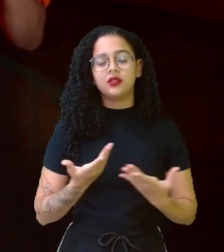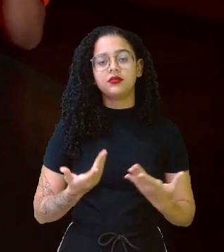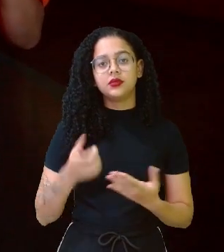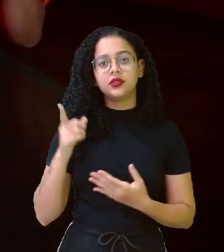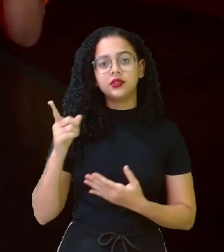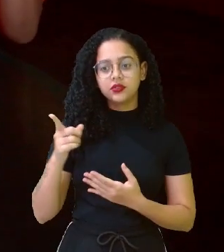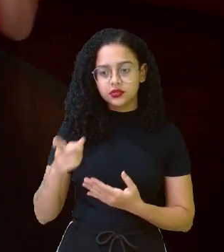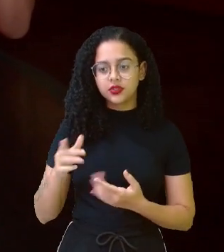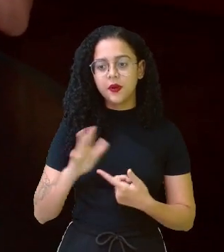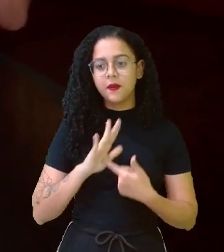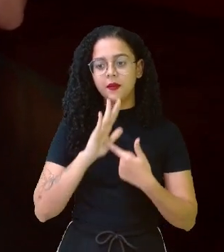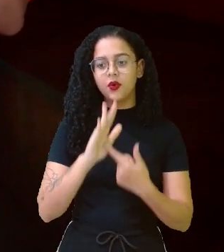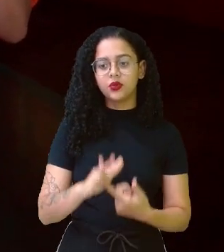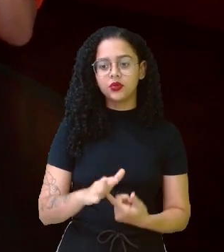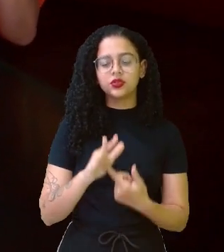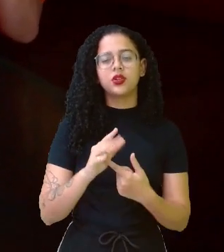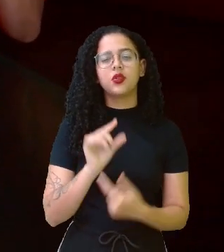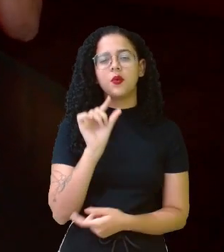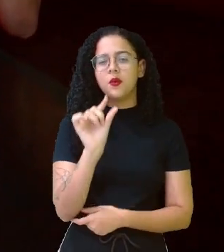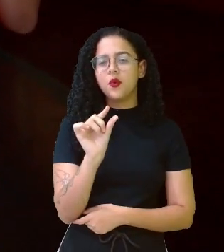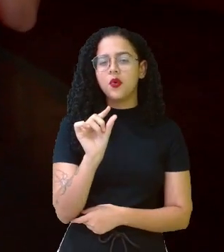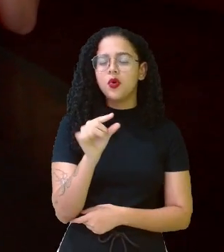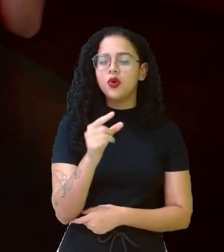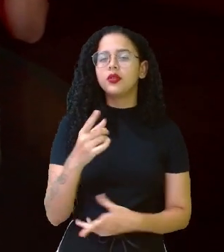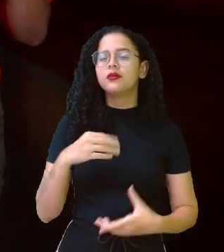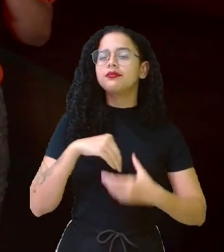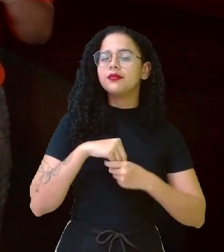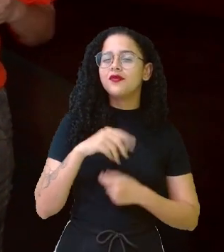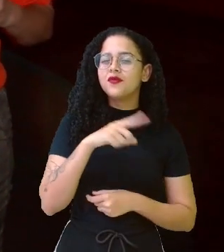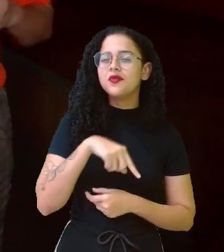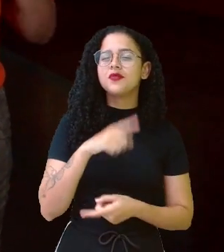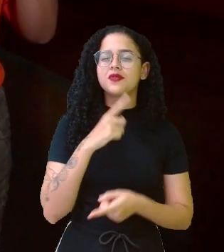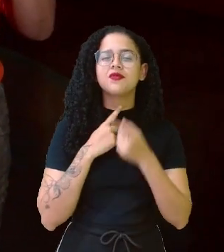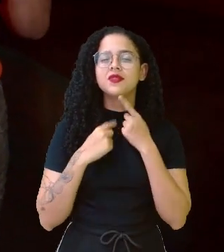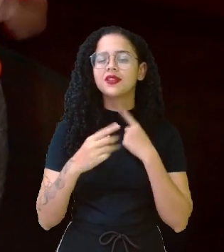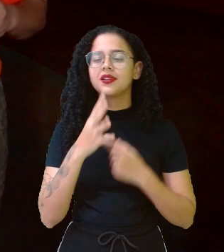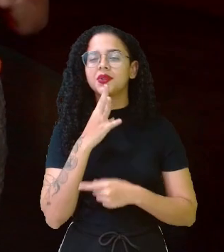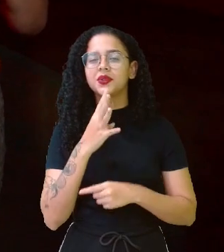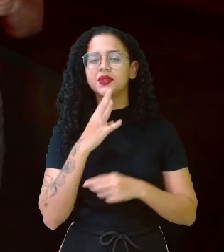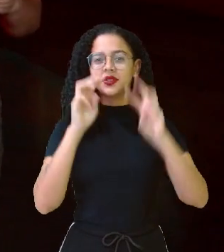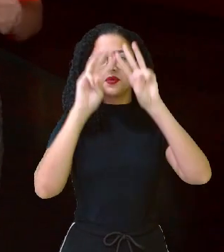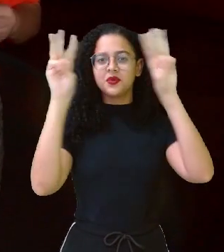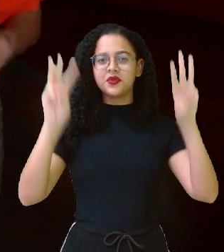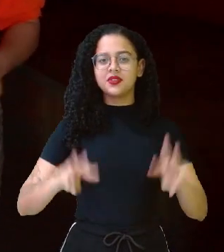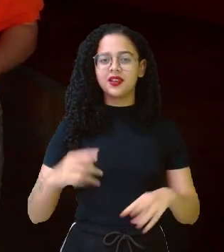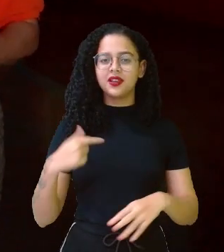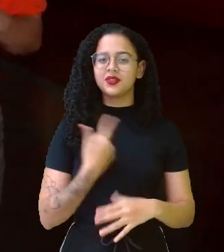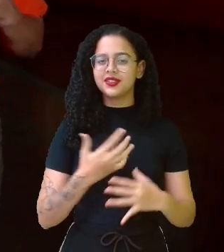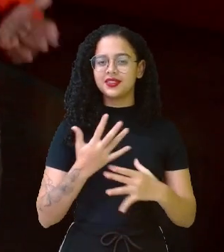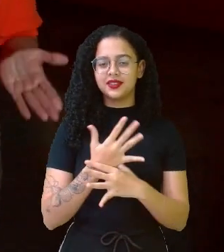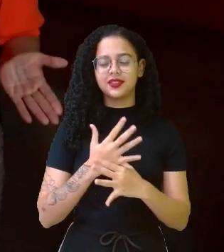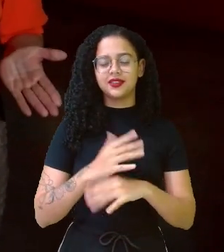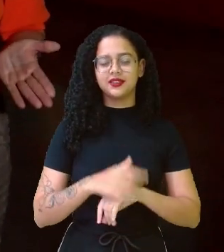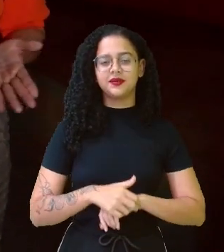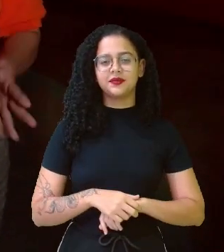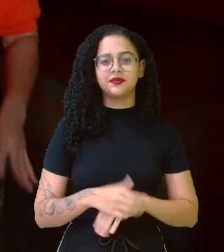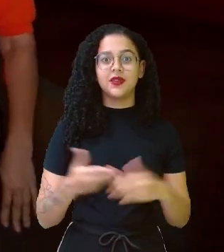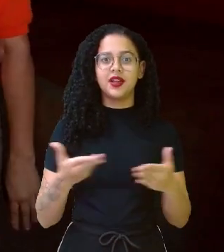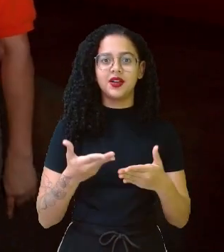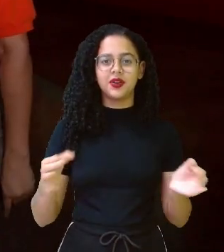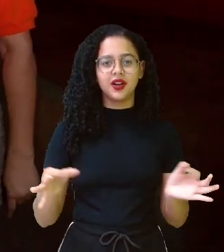tenha colocado um pouquinho em vocês a vontade de conhecer os museus da nossa cidade.